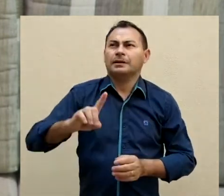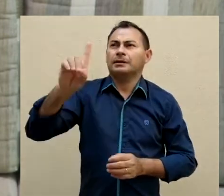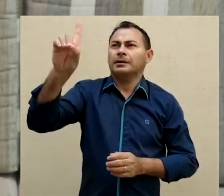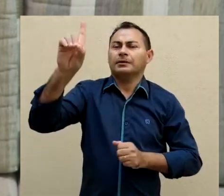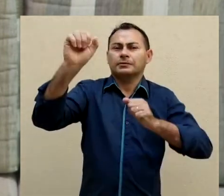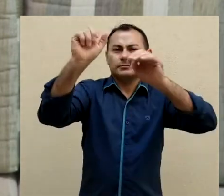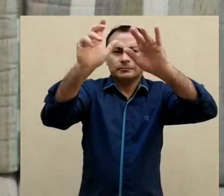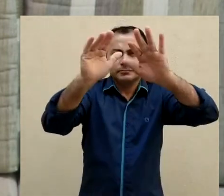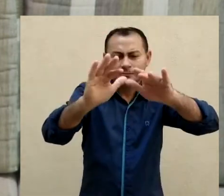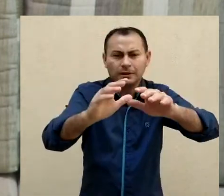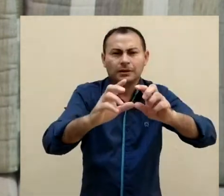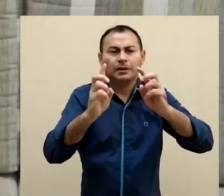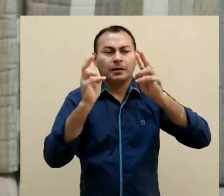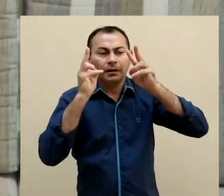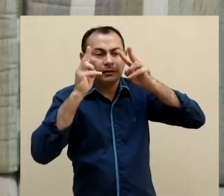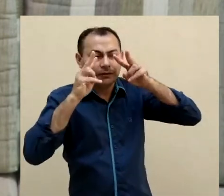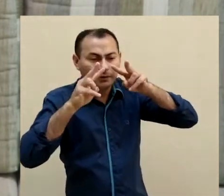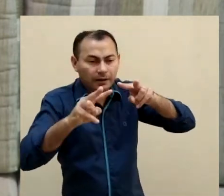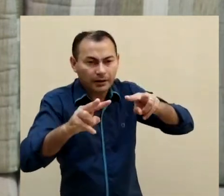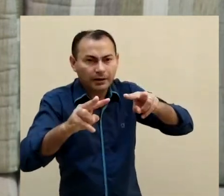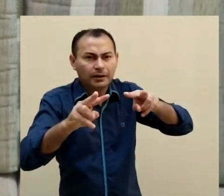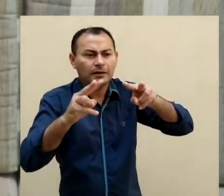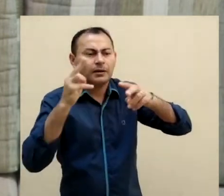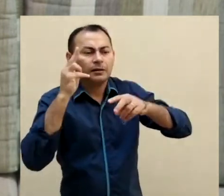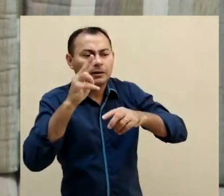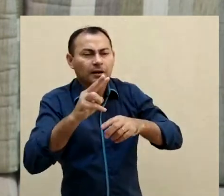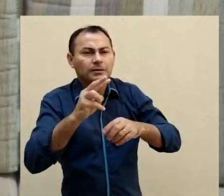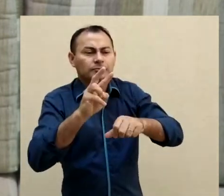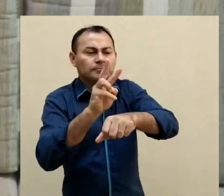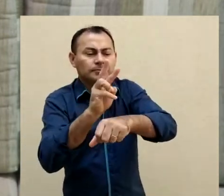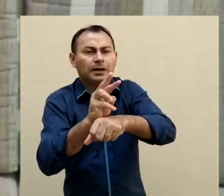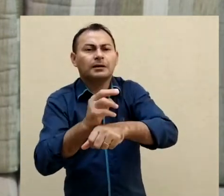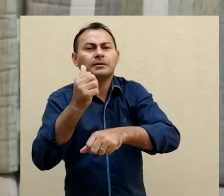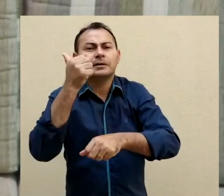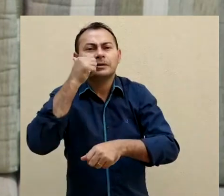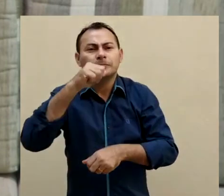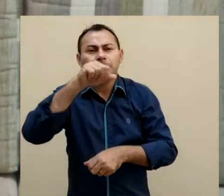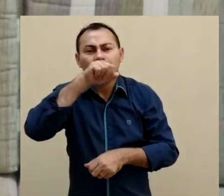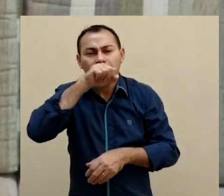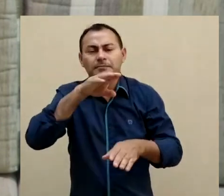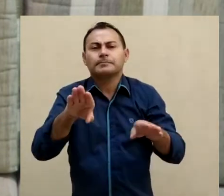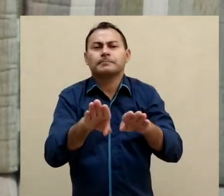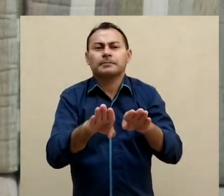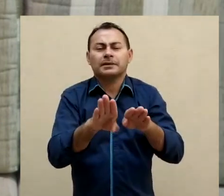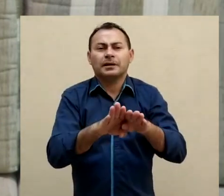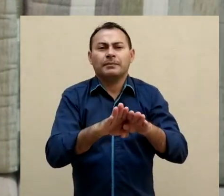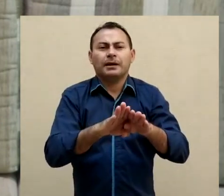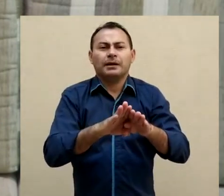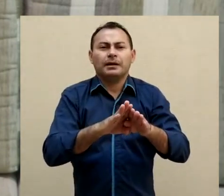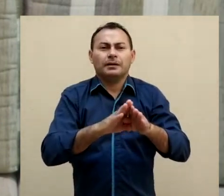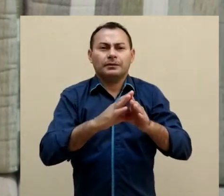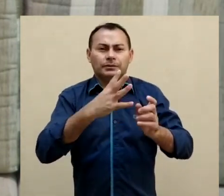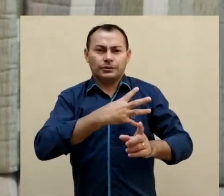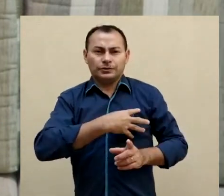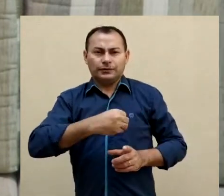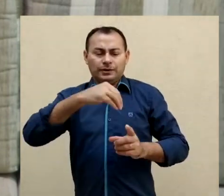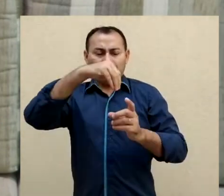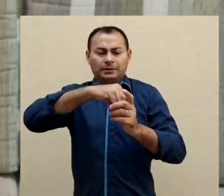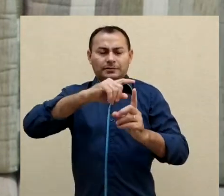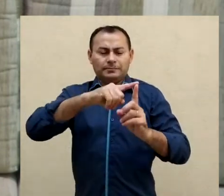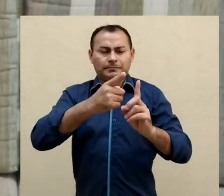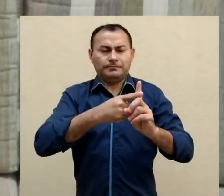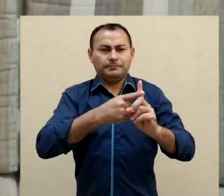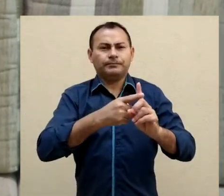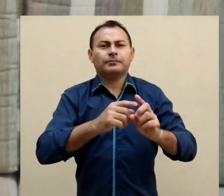de todas as bênçãos, volvo o olhar sobre as mães e sobre as crianças que estão